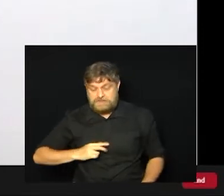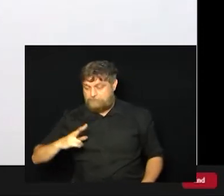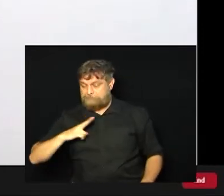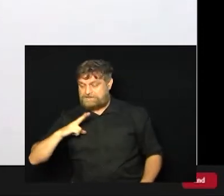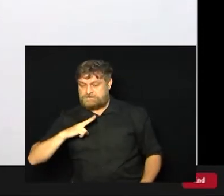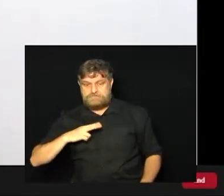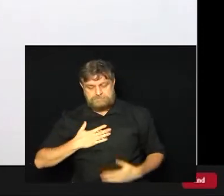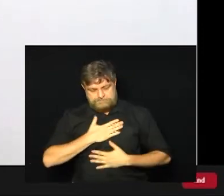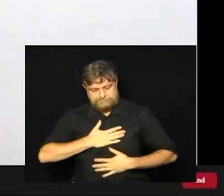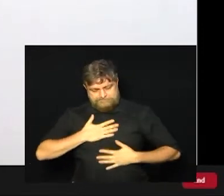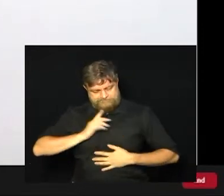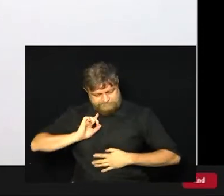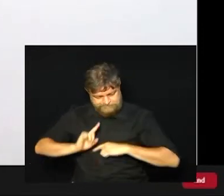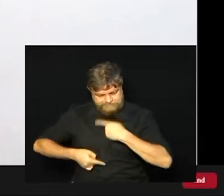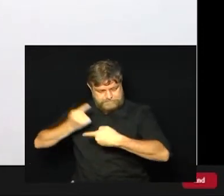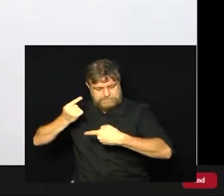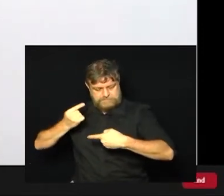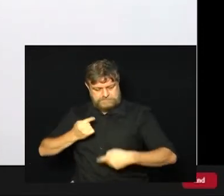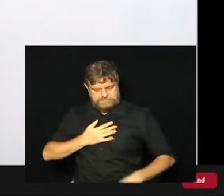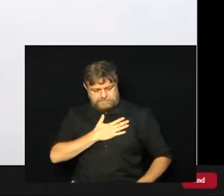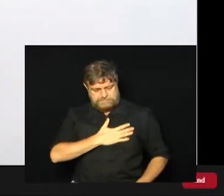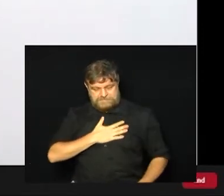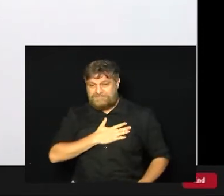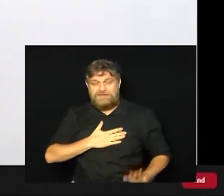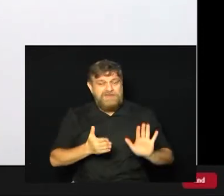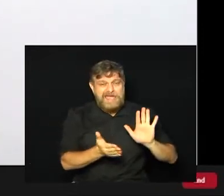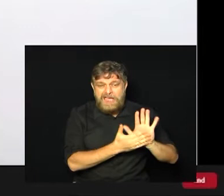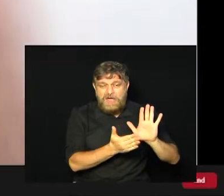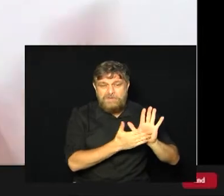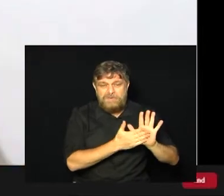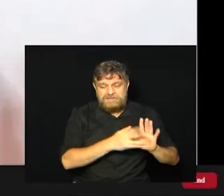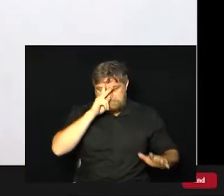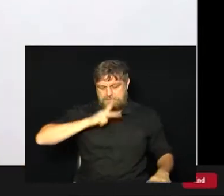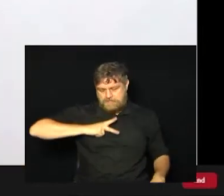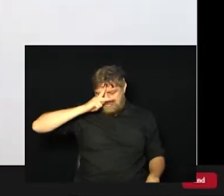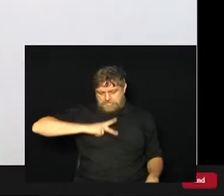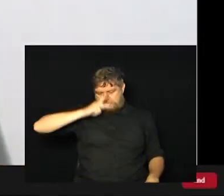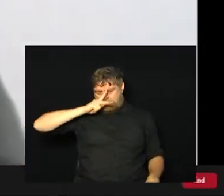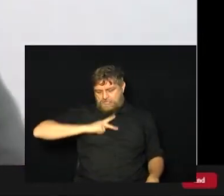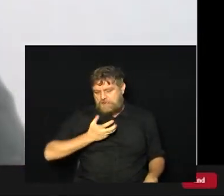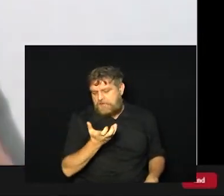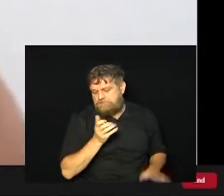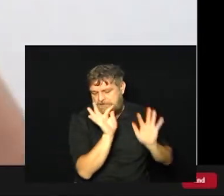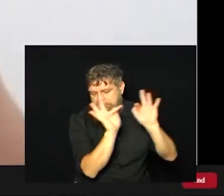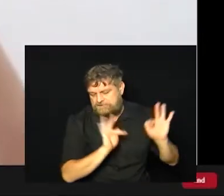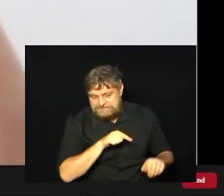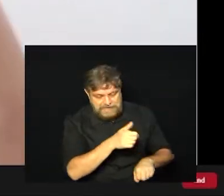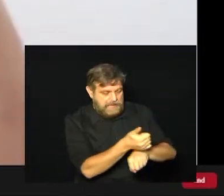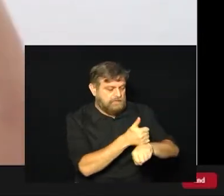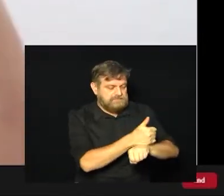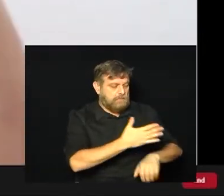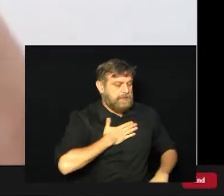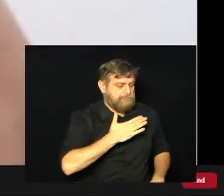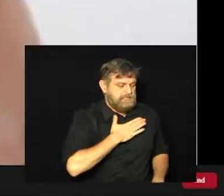se realiza. Porque ela deixa de ser um propósito egóico, né? Eu quero ser feliz no trabalho, para